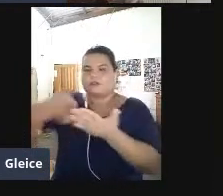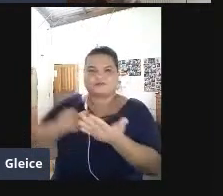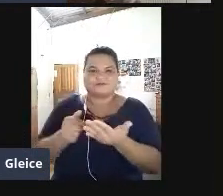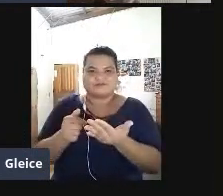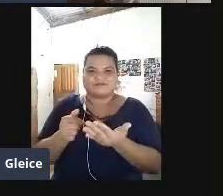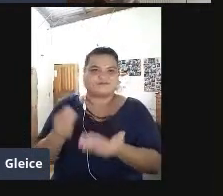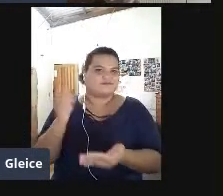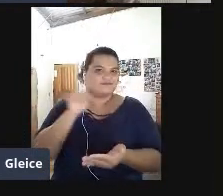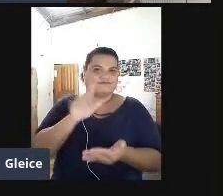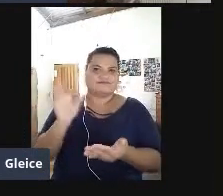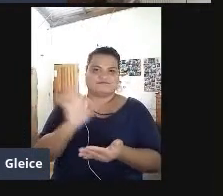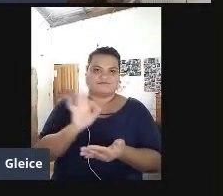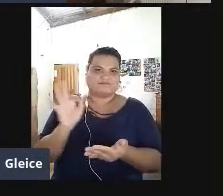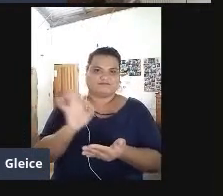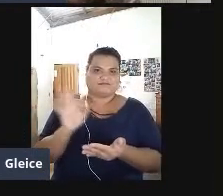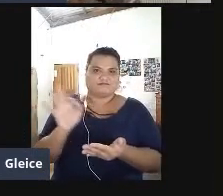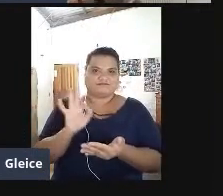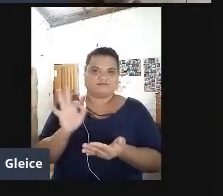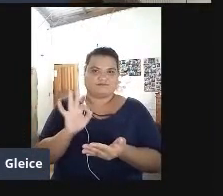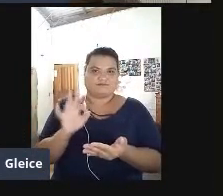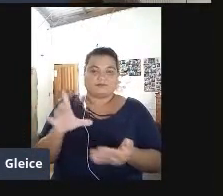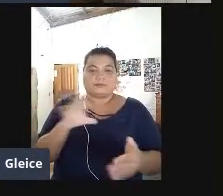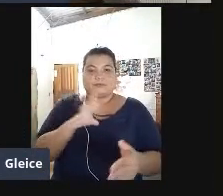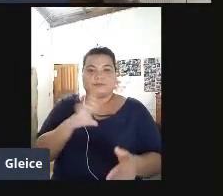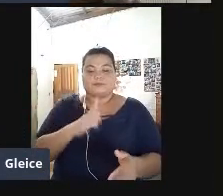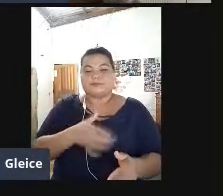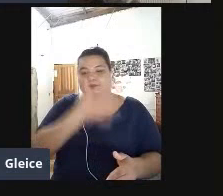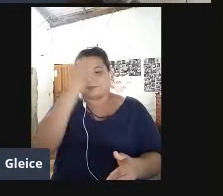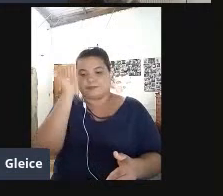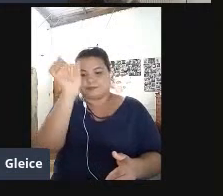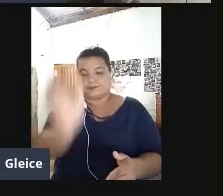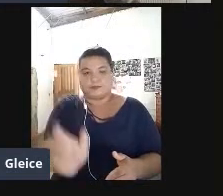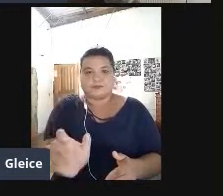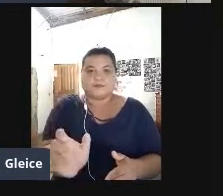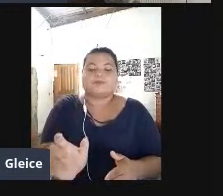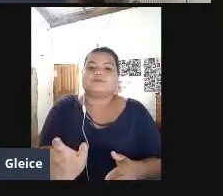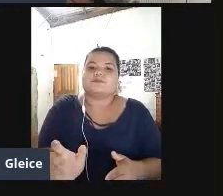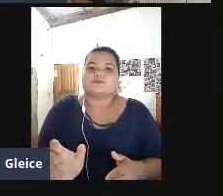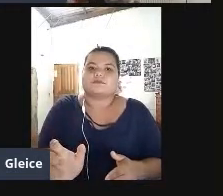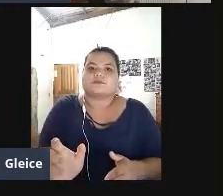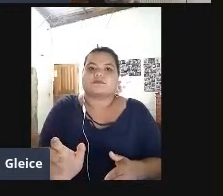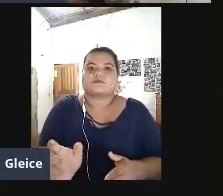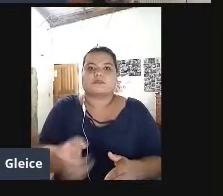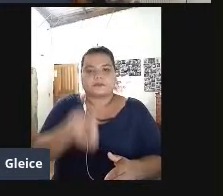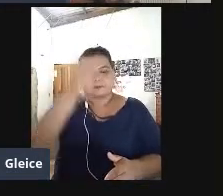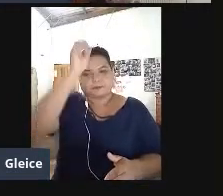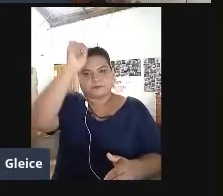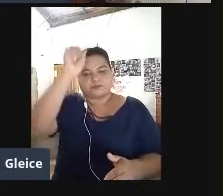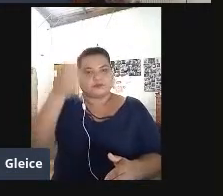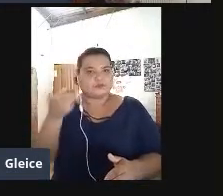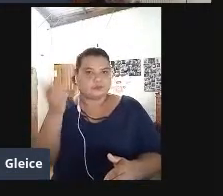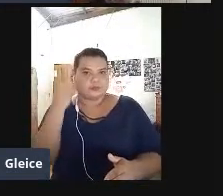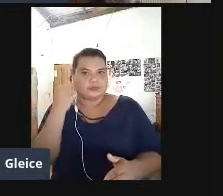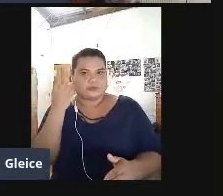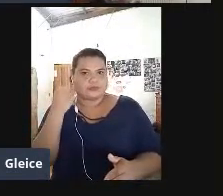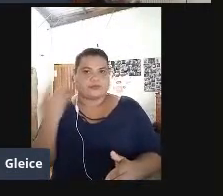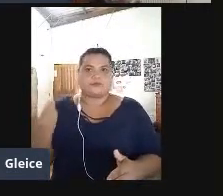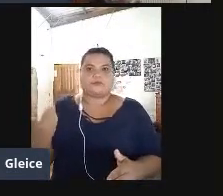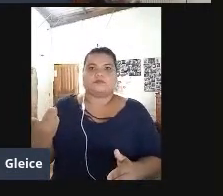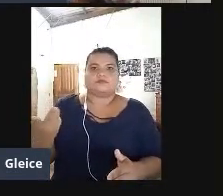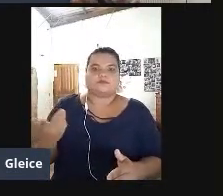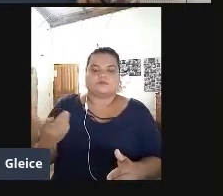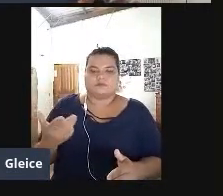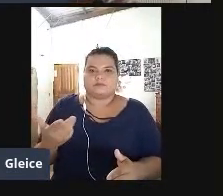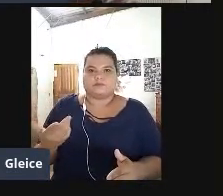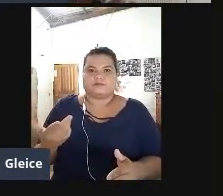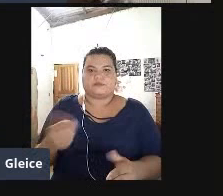que buscar outros recursos. Eu tinha um paciente com um padrão neurológico típico, que ele tinha completa atonia muscular, ele não conseguia